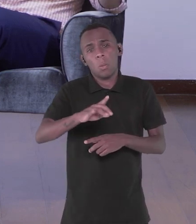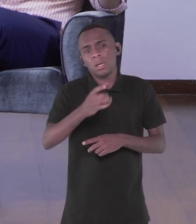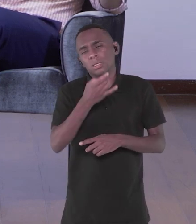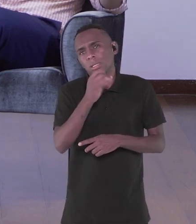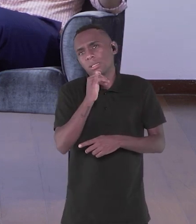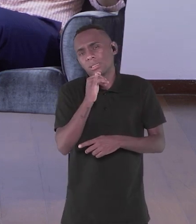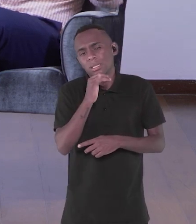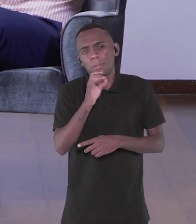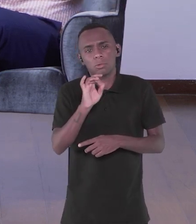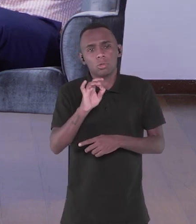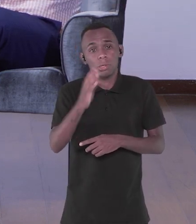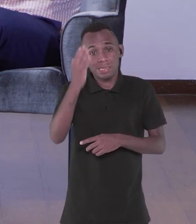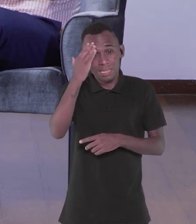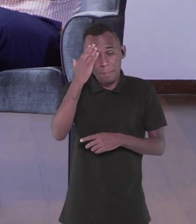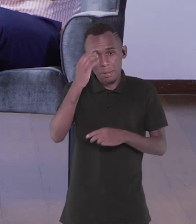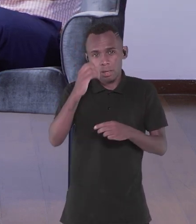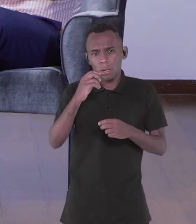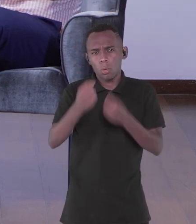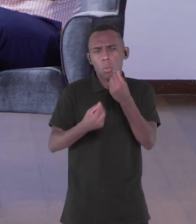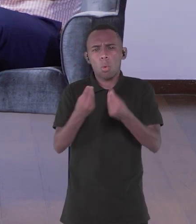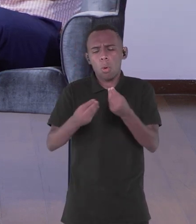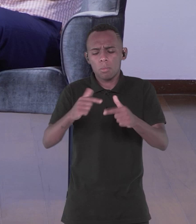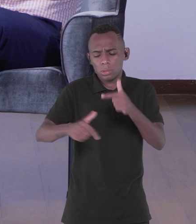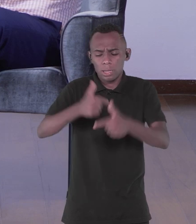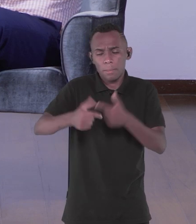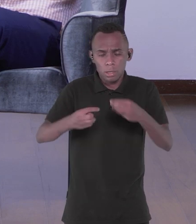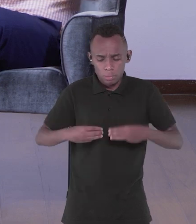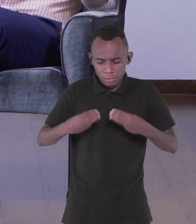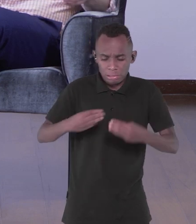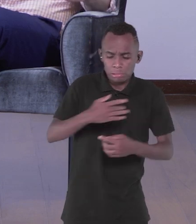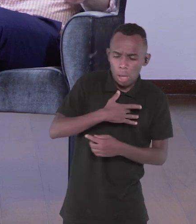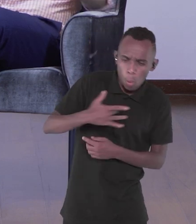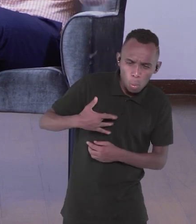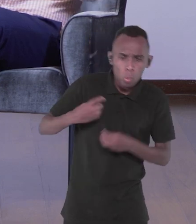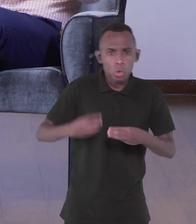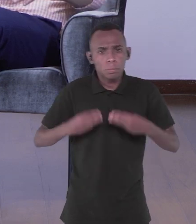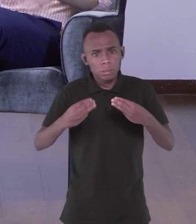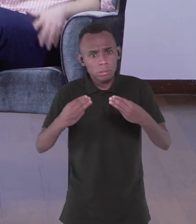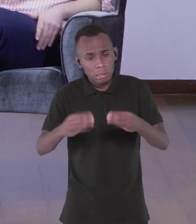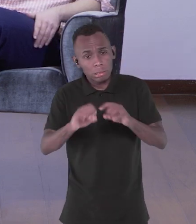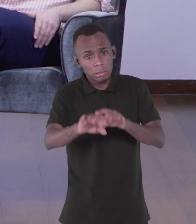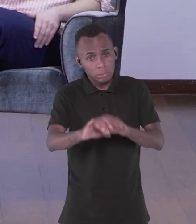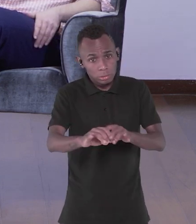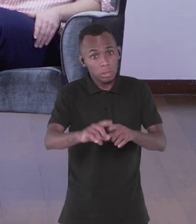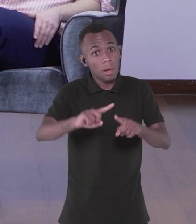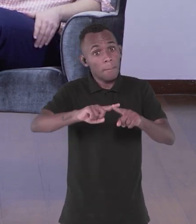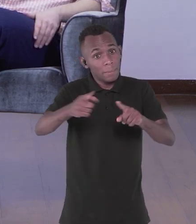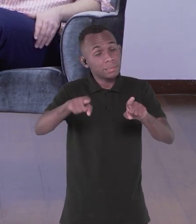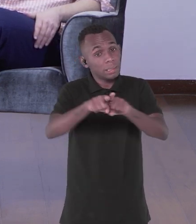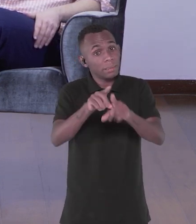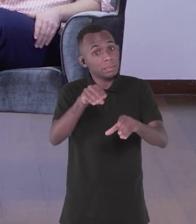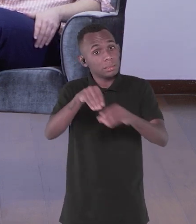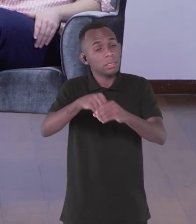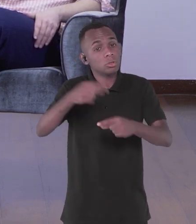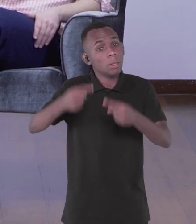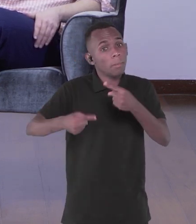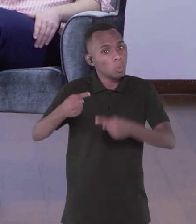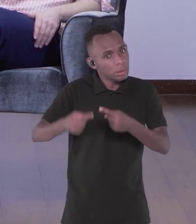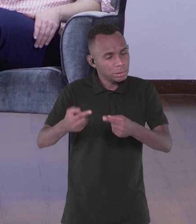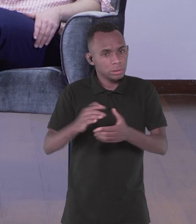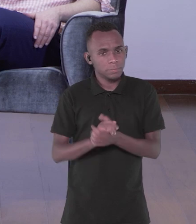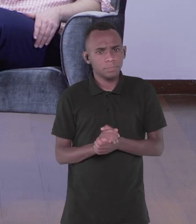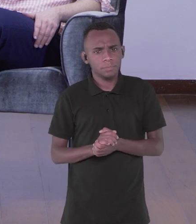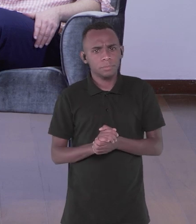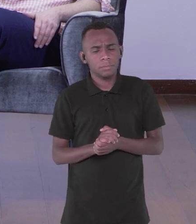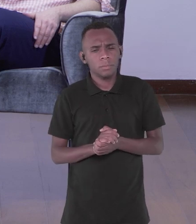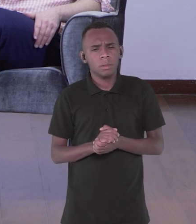no Ministério da Saúde, não só no Ministério da Educação ou qualquer outro ministério, mas também na política externa. E como é que é viver numa